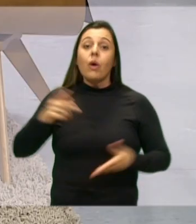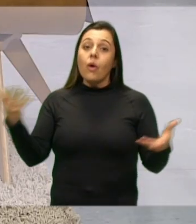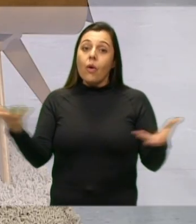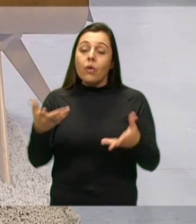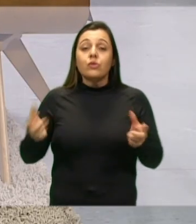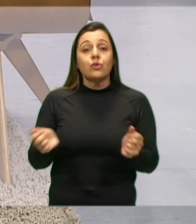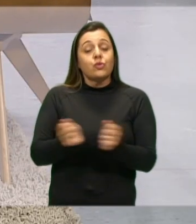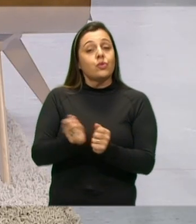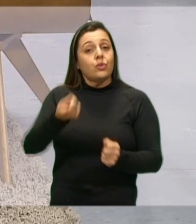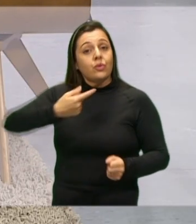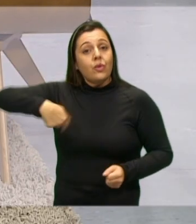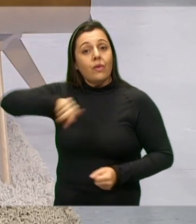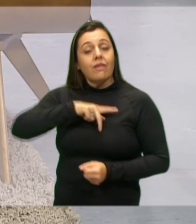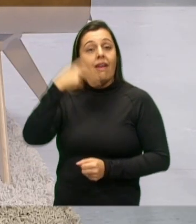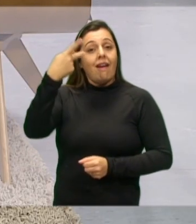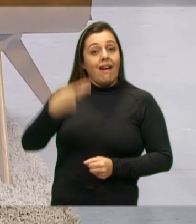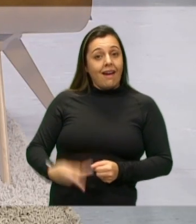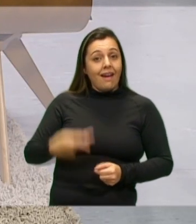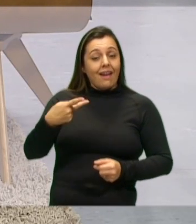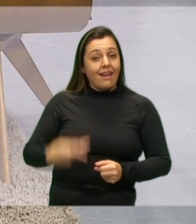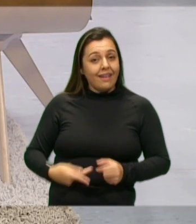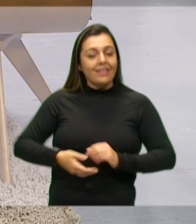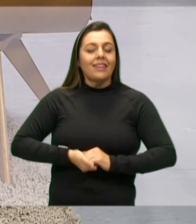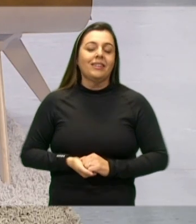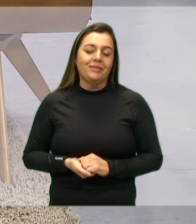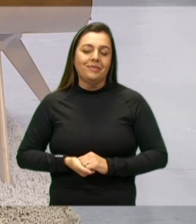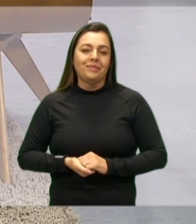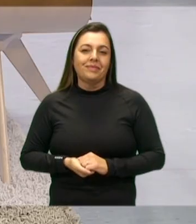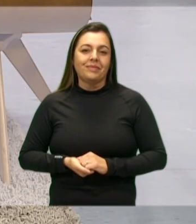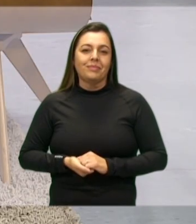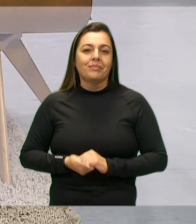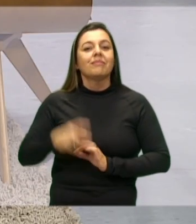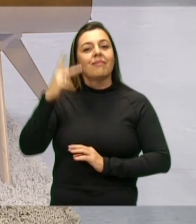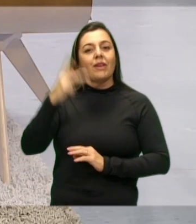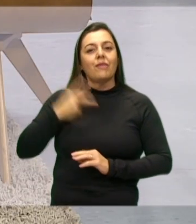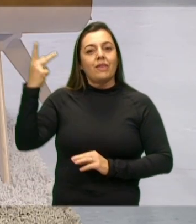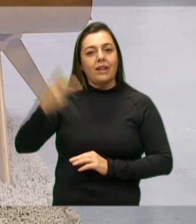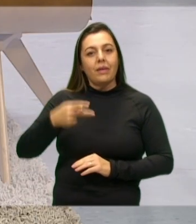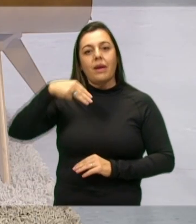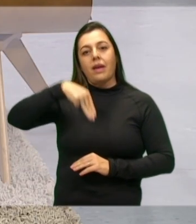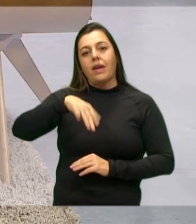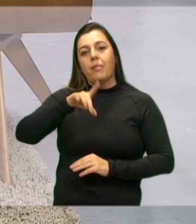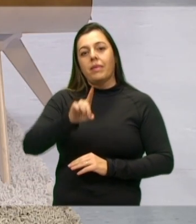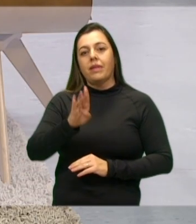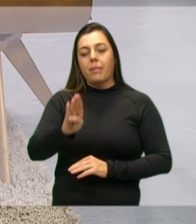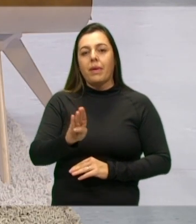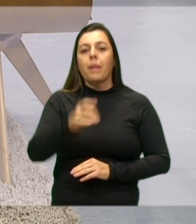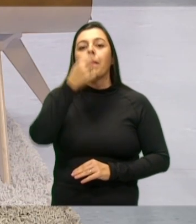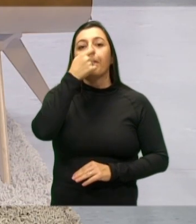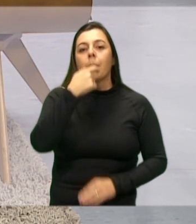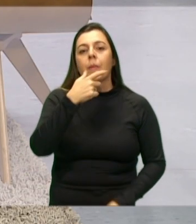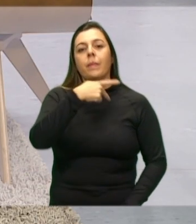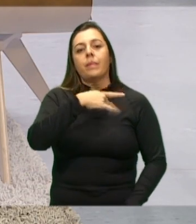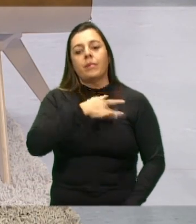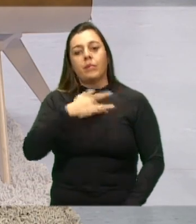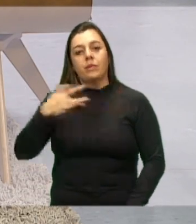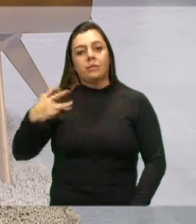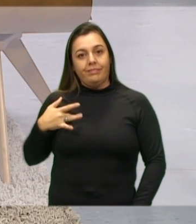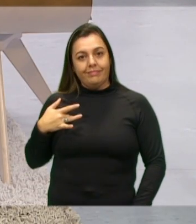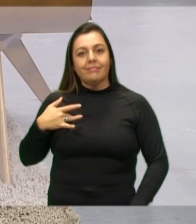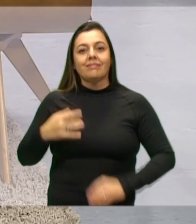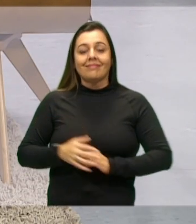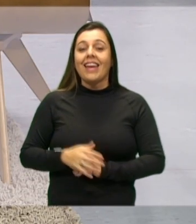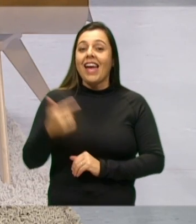está conosco aqui no estúdio de TV Carlo Antônio Vicente, o vereador do MDB, Bruno da Saúde, que